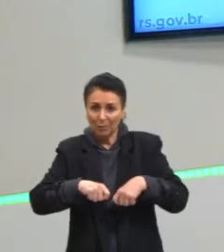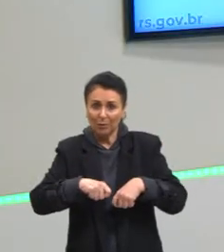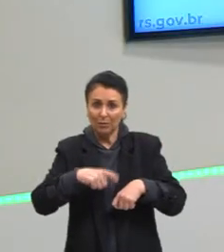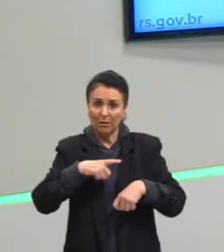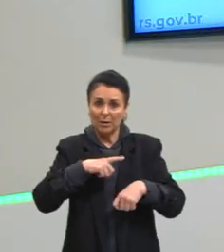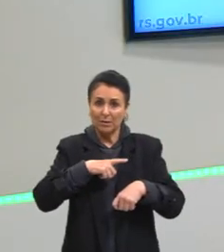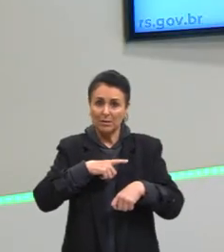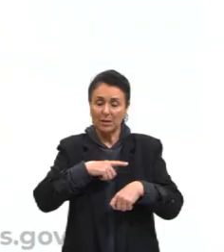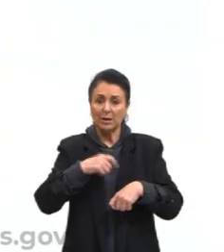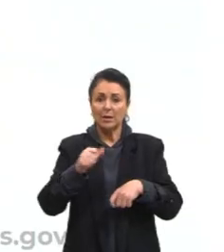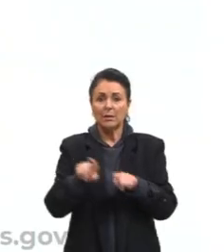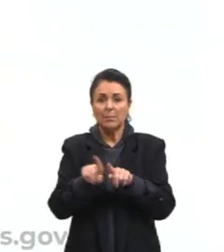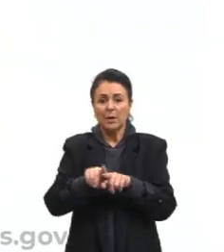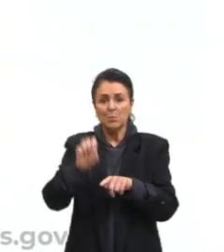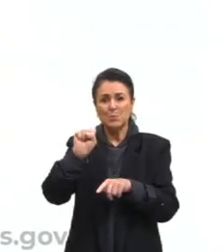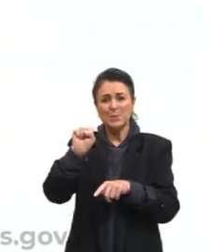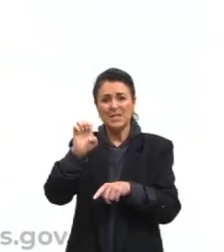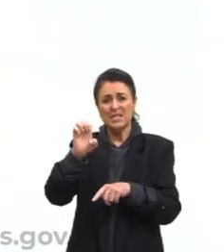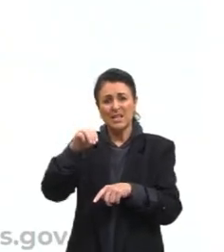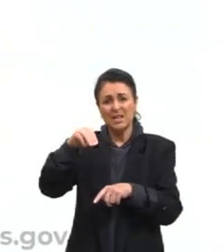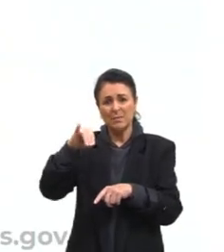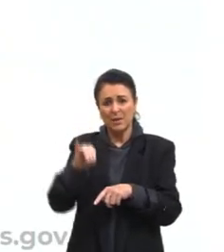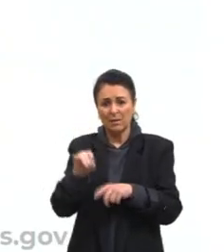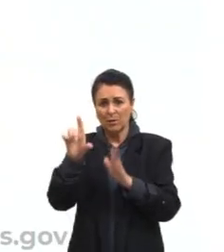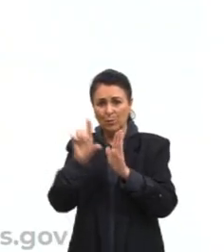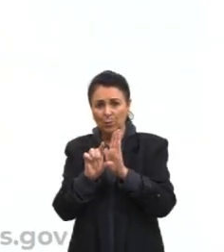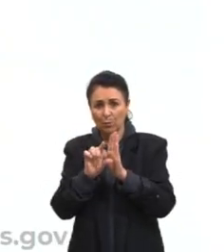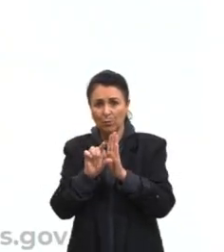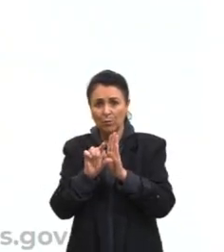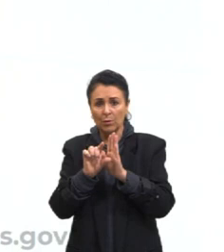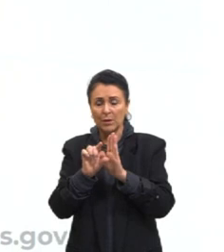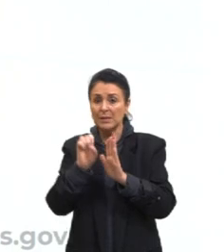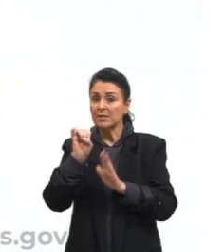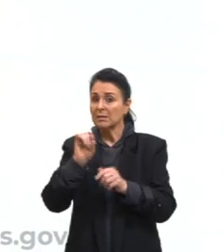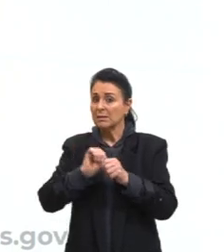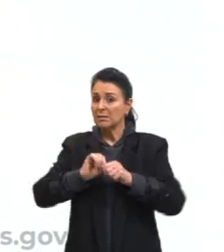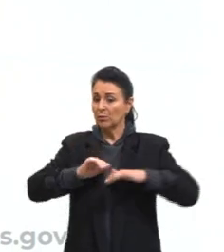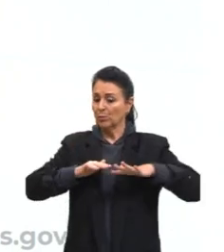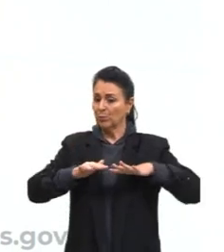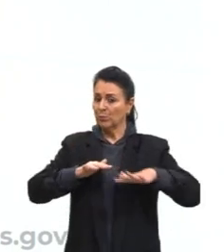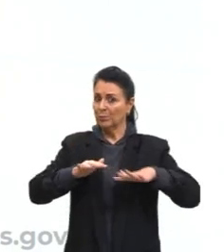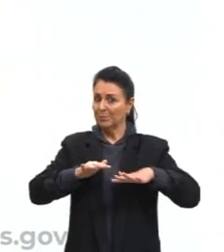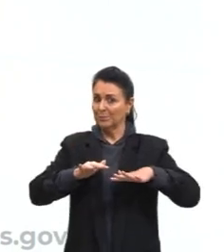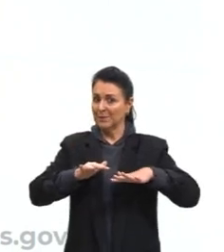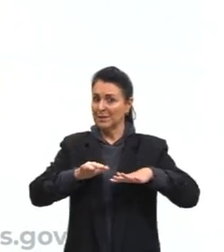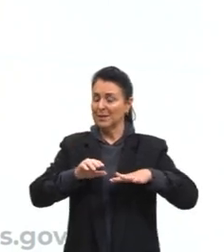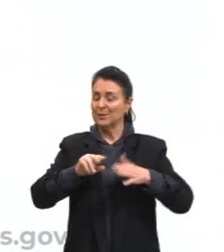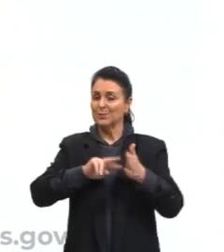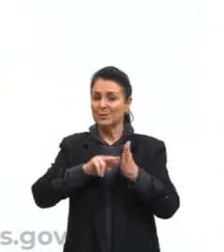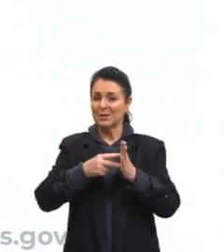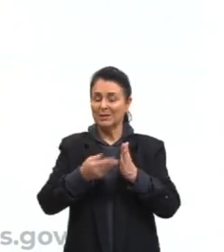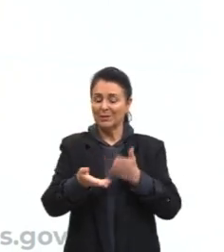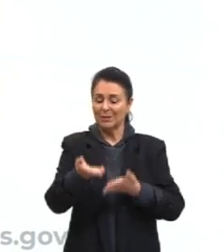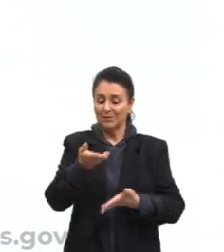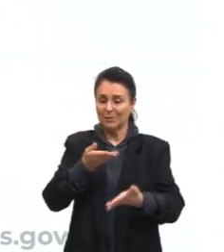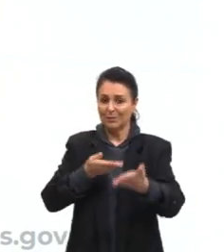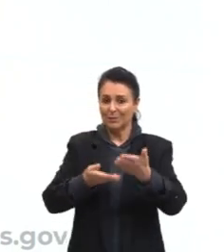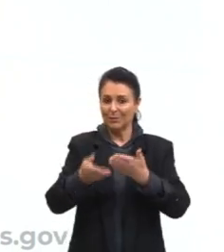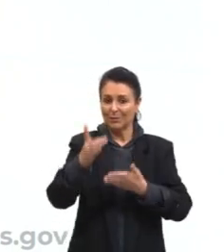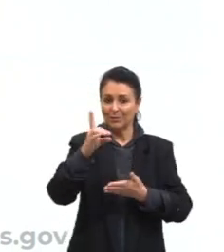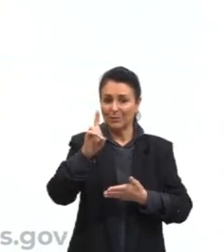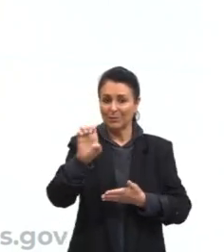tornar-se o cene ato mediante algum movimento aí está o Devir do nosso amigo